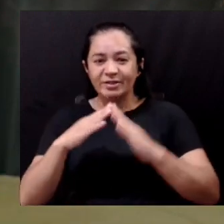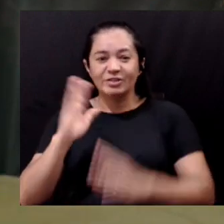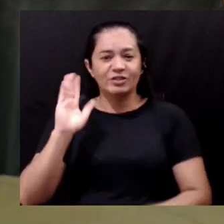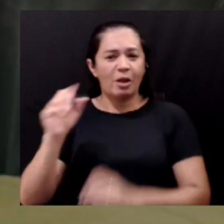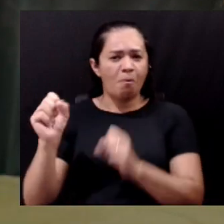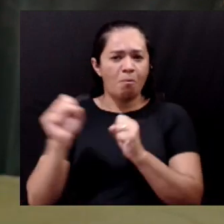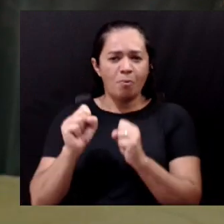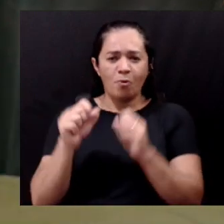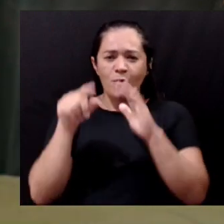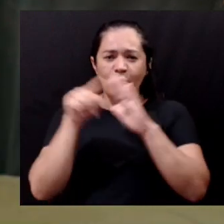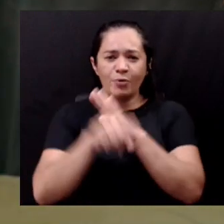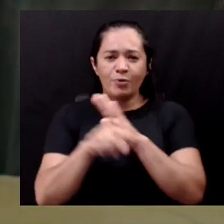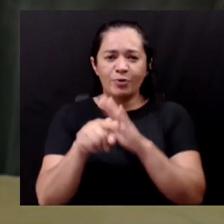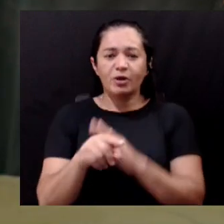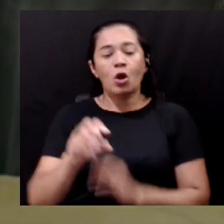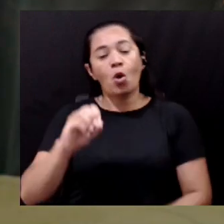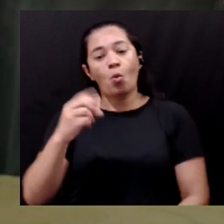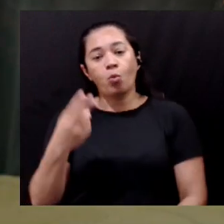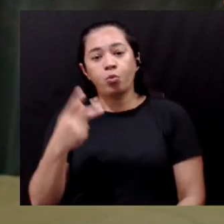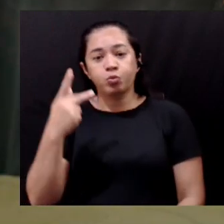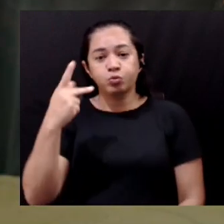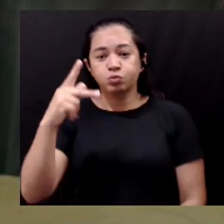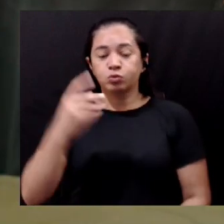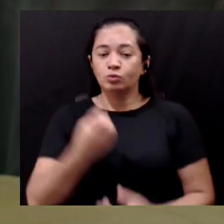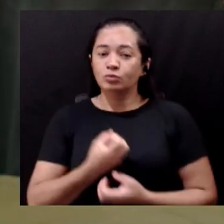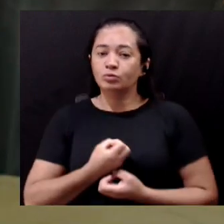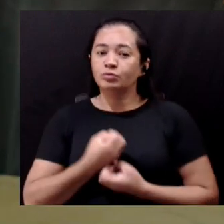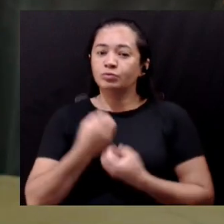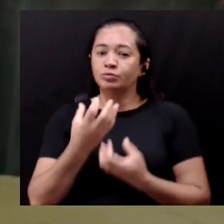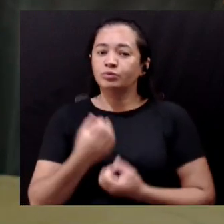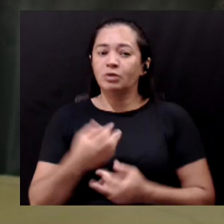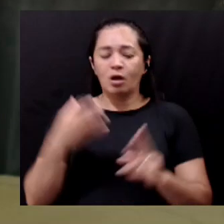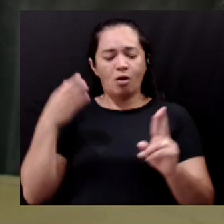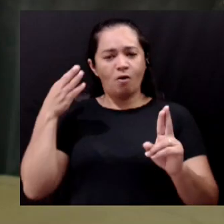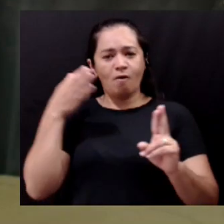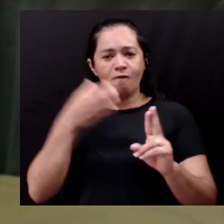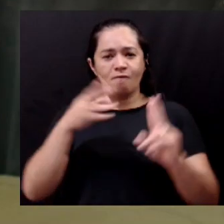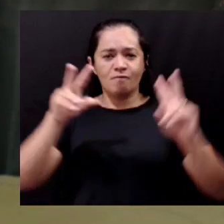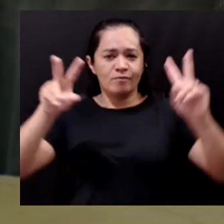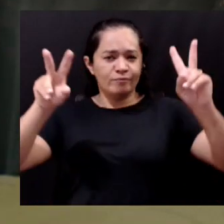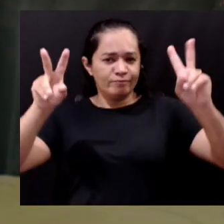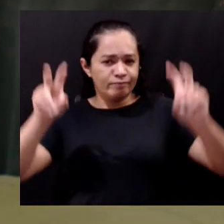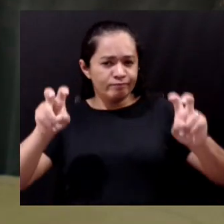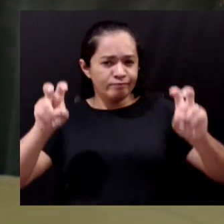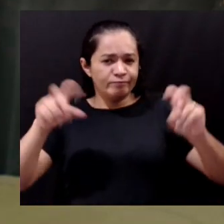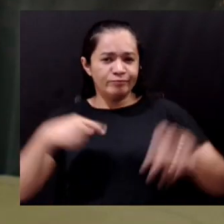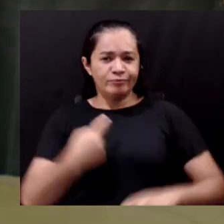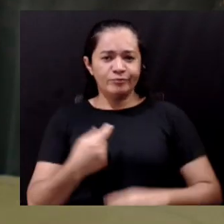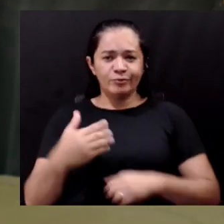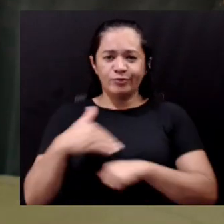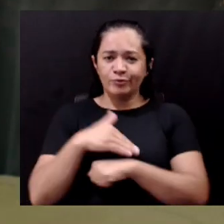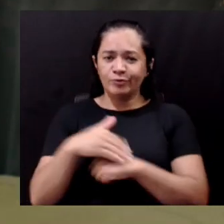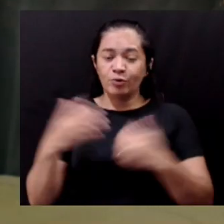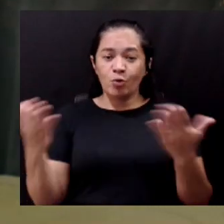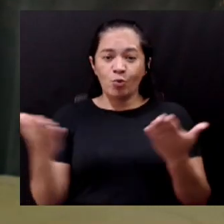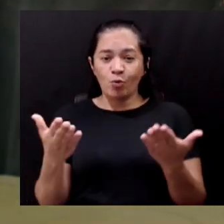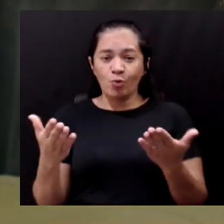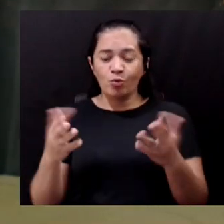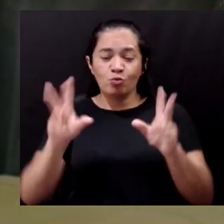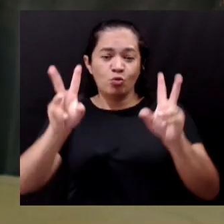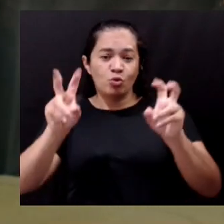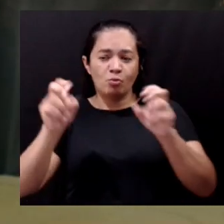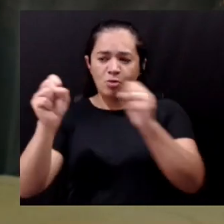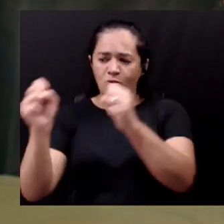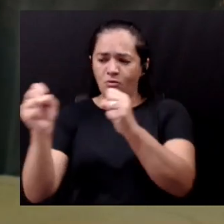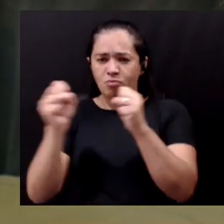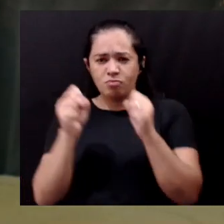seu depoimento, né, referente a essa questão bem interessante que a gente está falando hoje, o poder, né? Poder quando conhece alguém